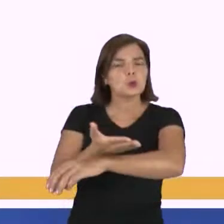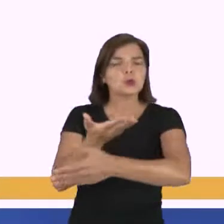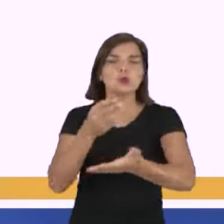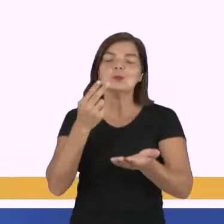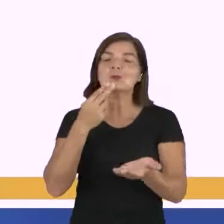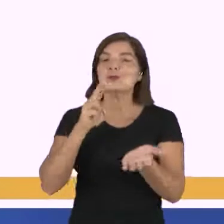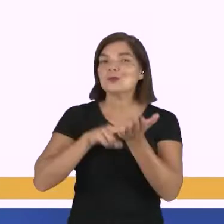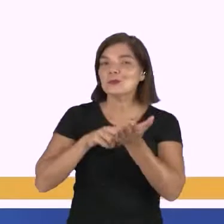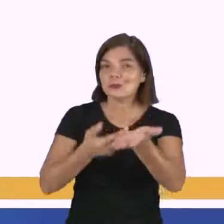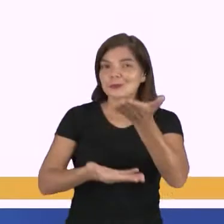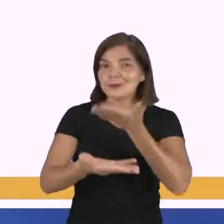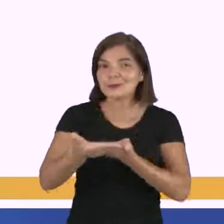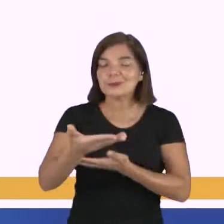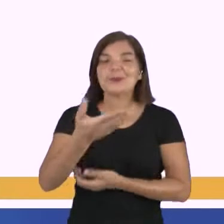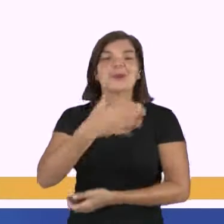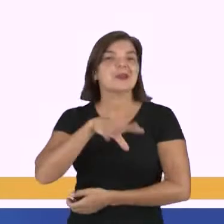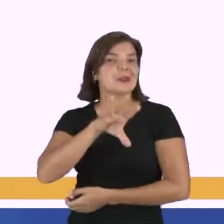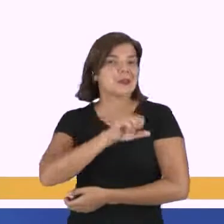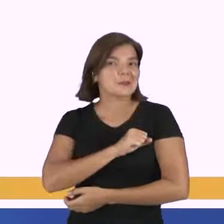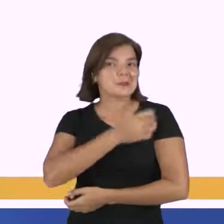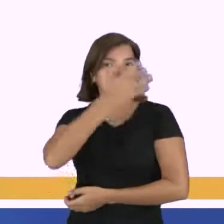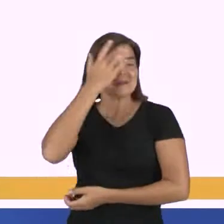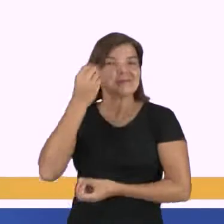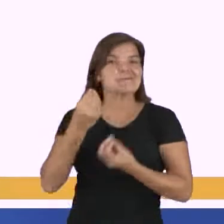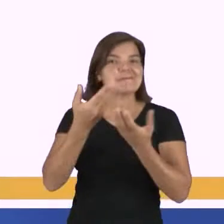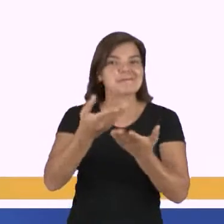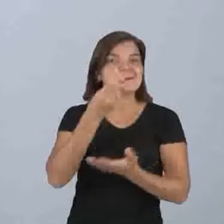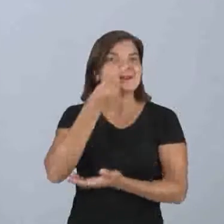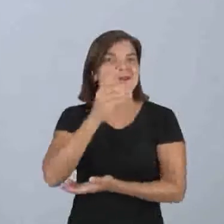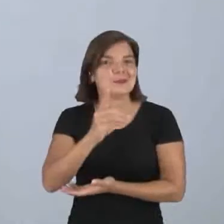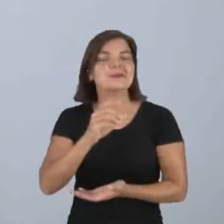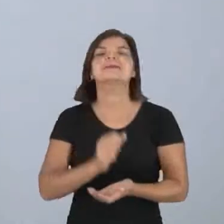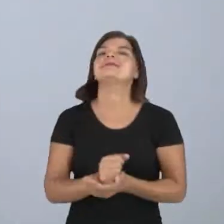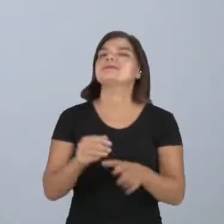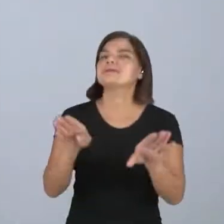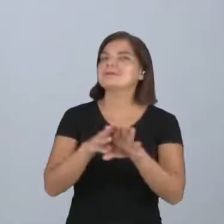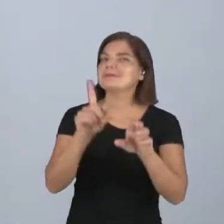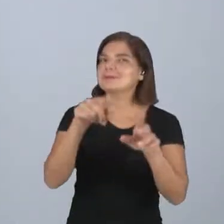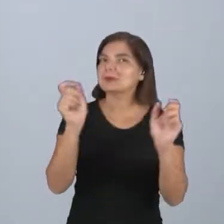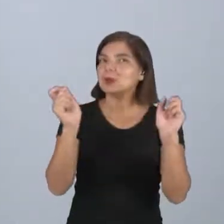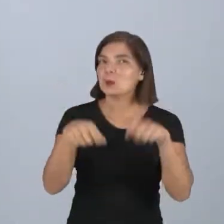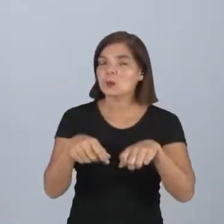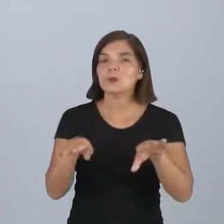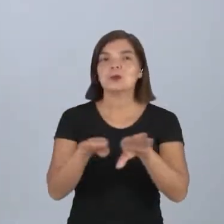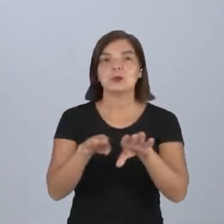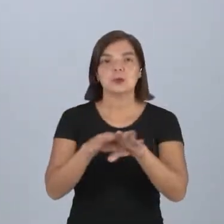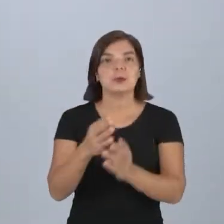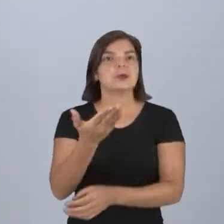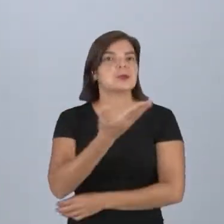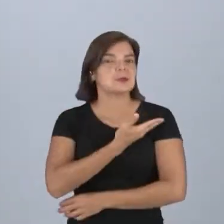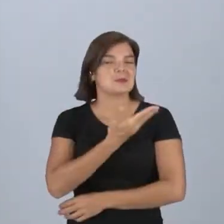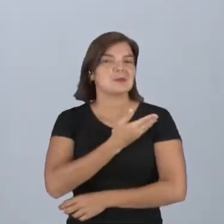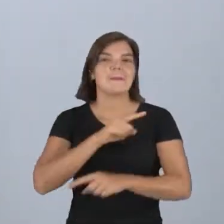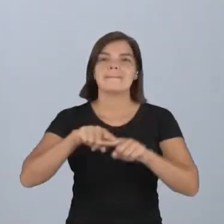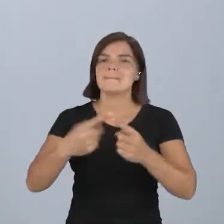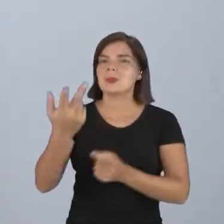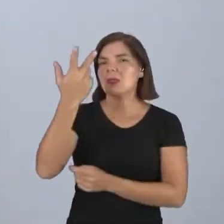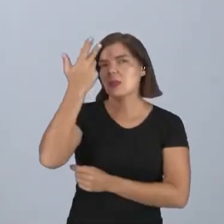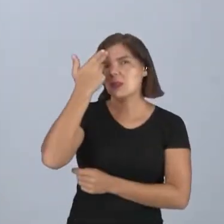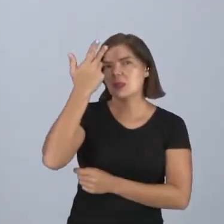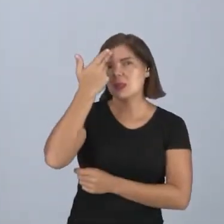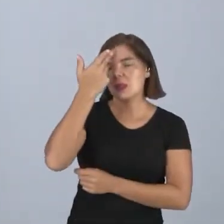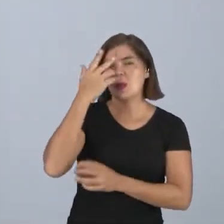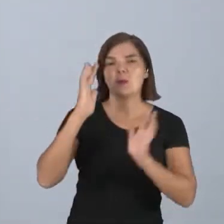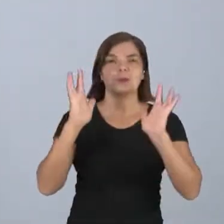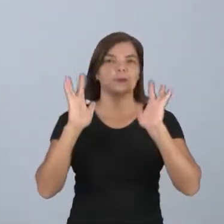cartões amorosos e se declarar para a pessoa amada nesta data. Também é possível que se faça isso por amigos, mas normalmente é feito